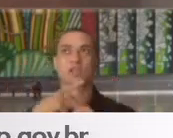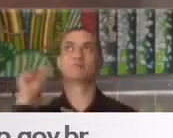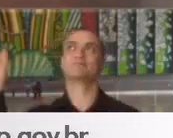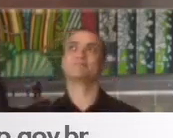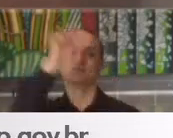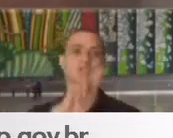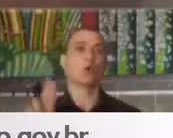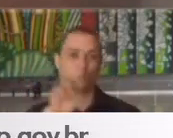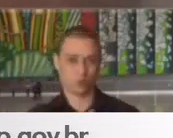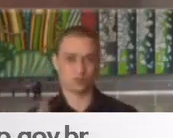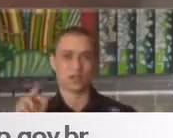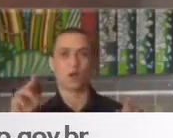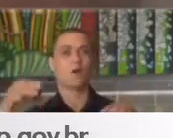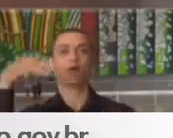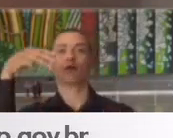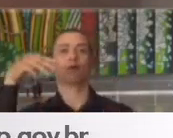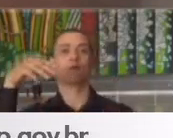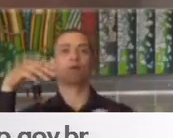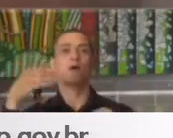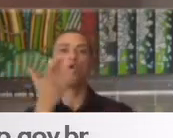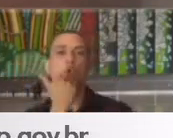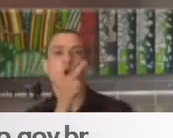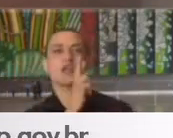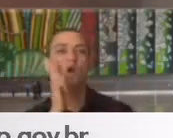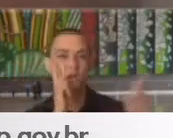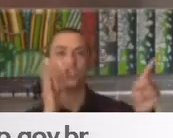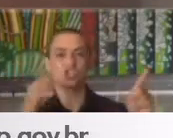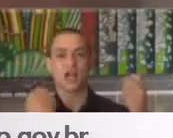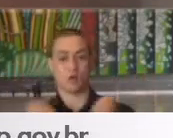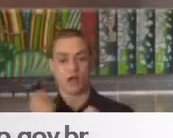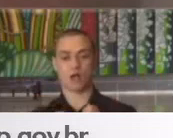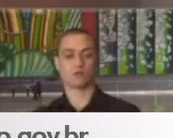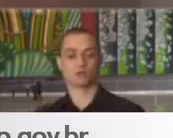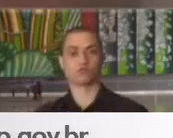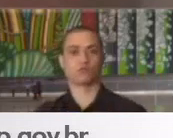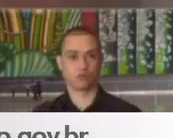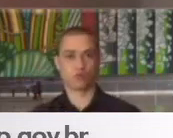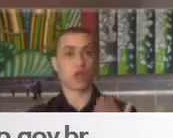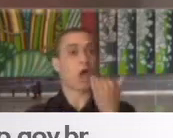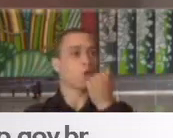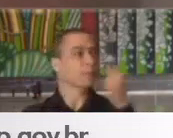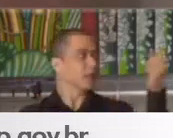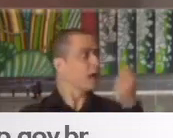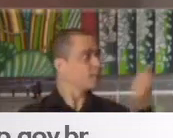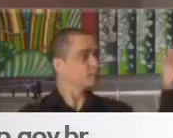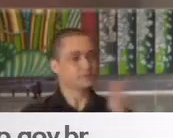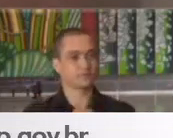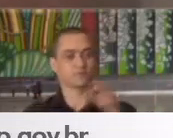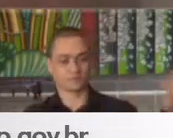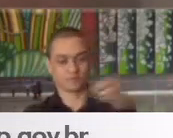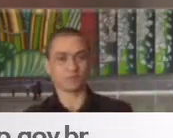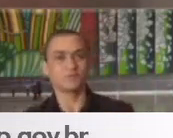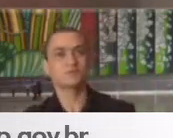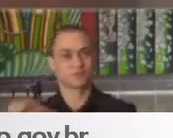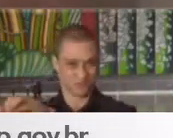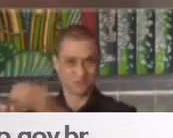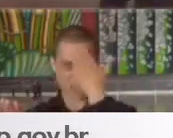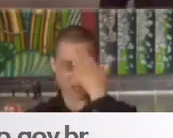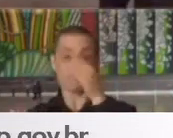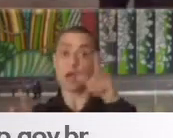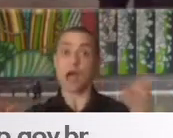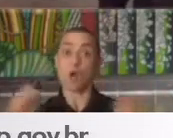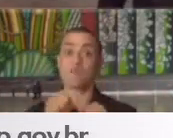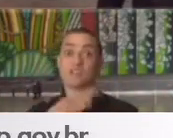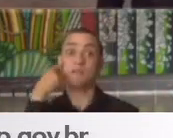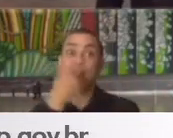alimentação internacionais já utilizam o serviço do drive-thru para alimentos, e agora teremos para a vacinação. Prefeito Bruno